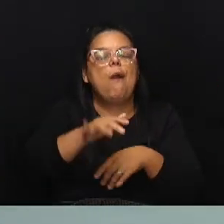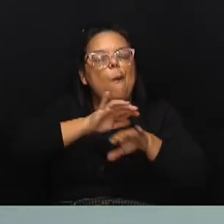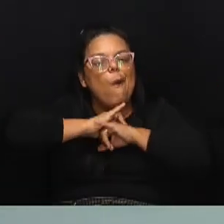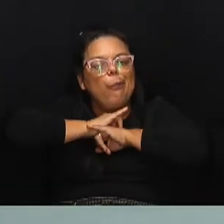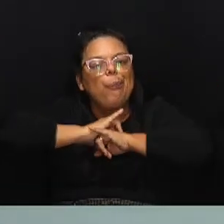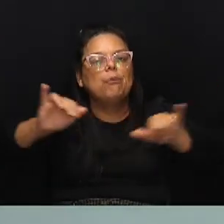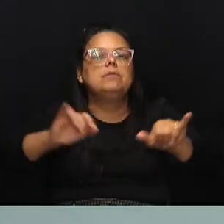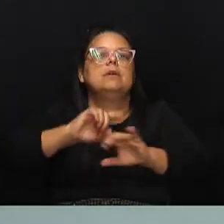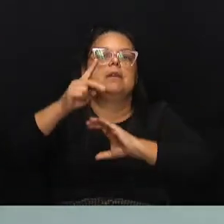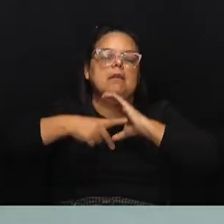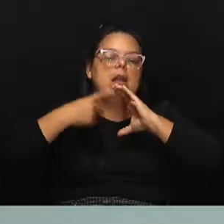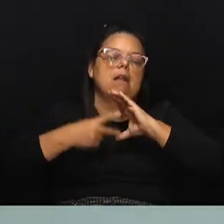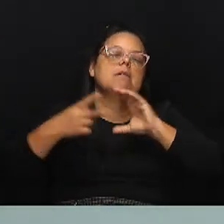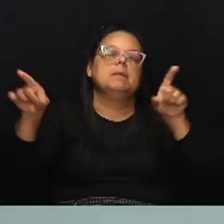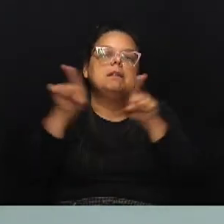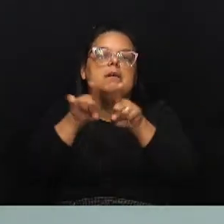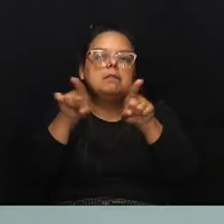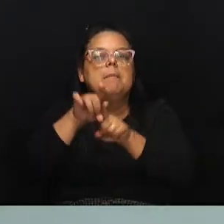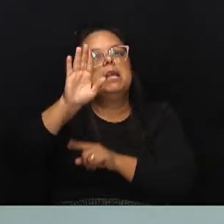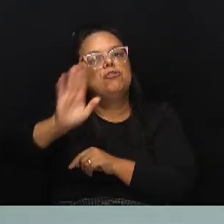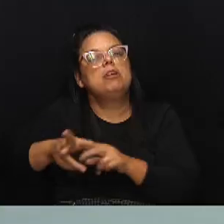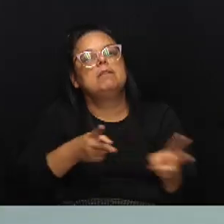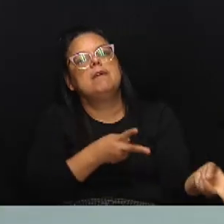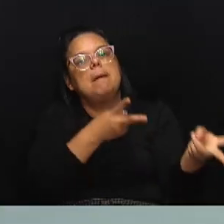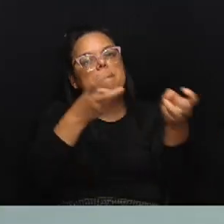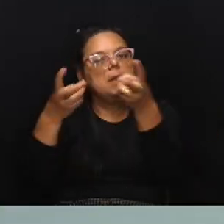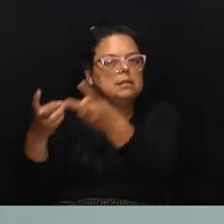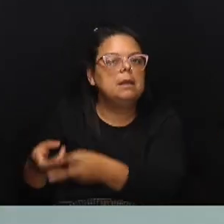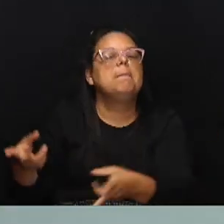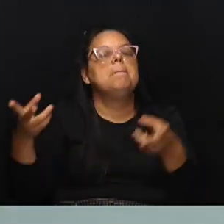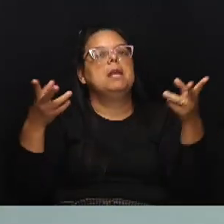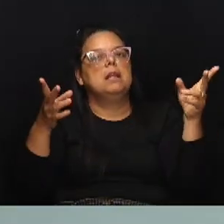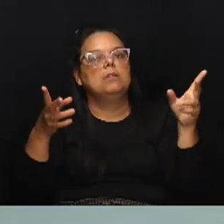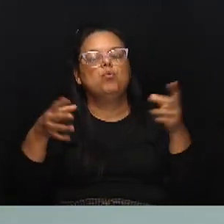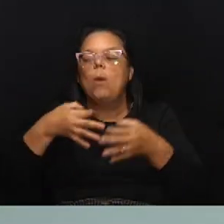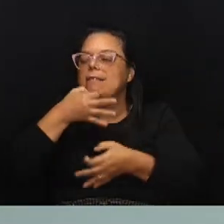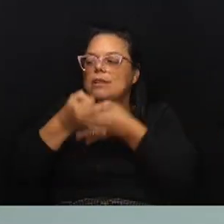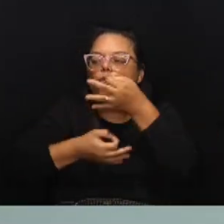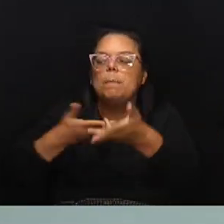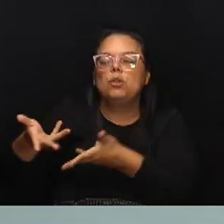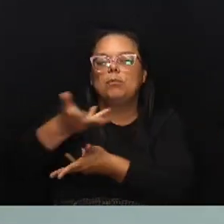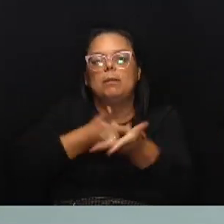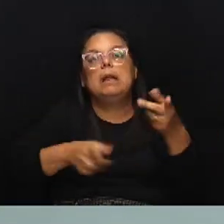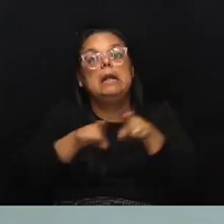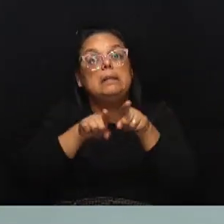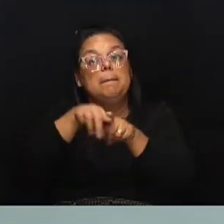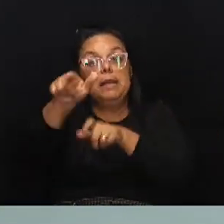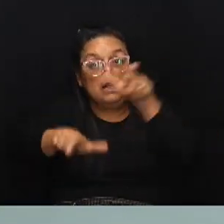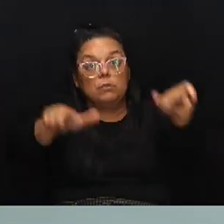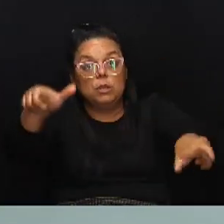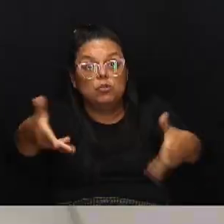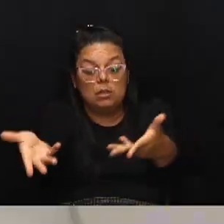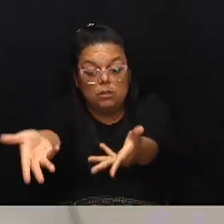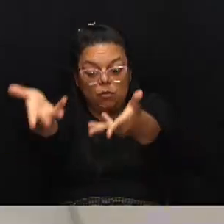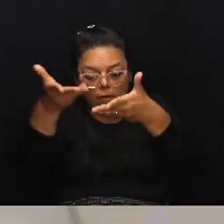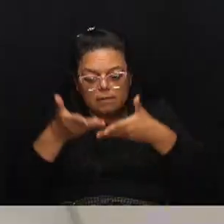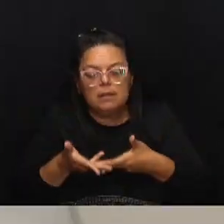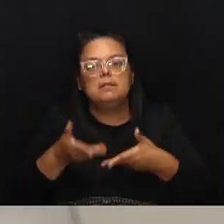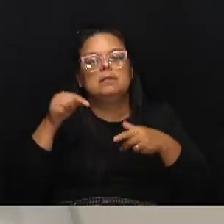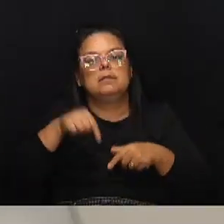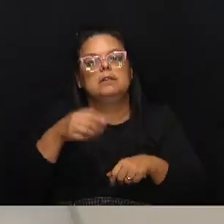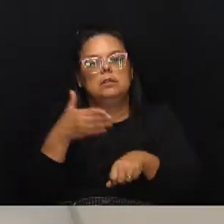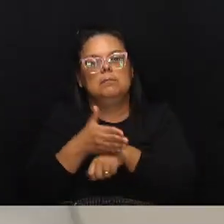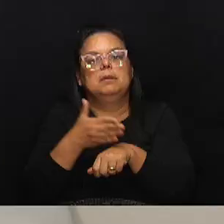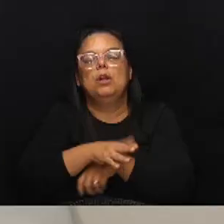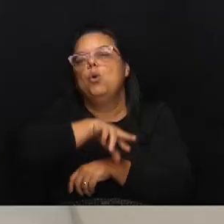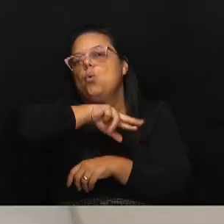que a Câmara estava tanto percebendo esse momento do debate, mas também convidando a população a participar dele. Não é um